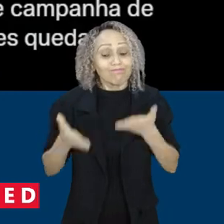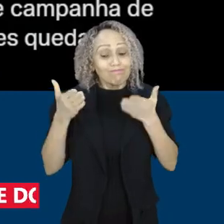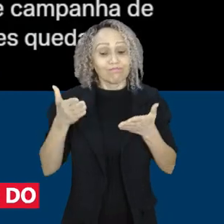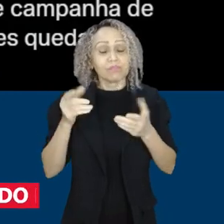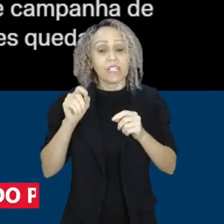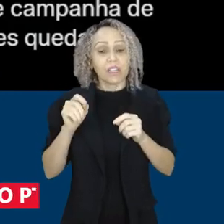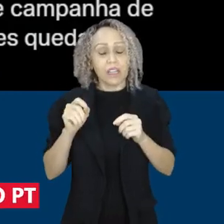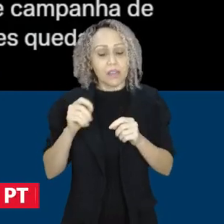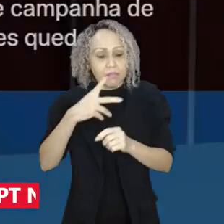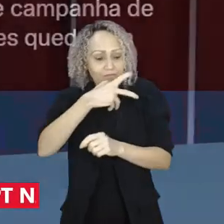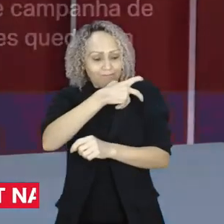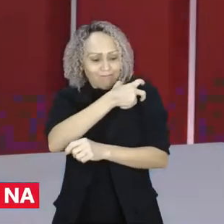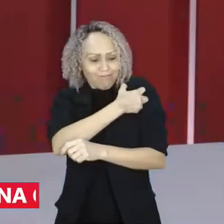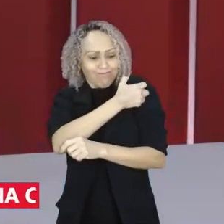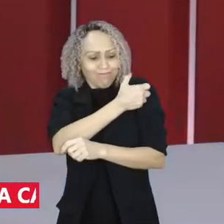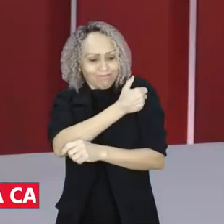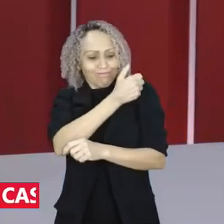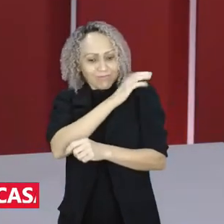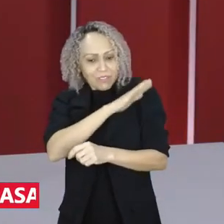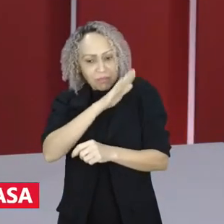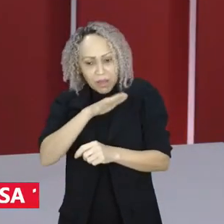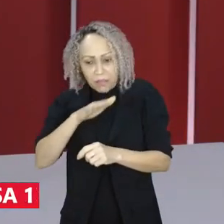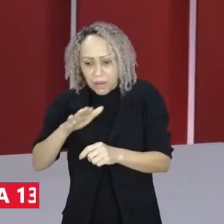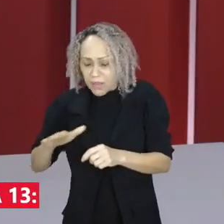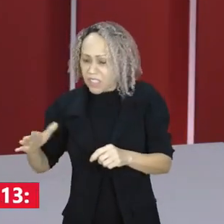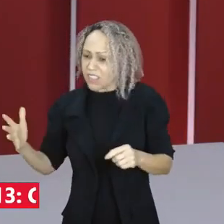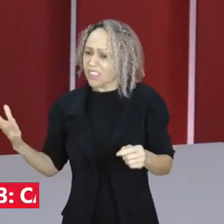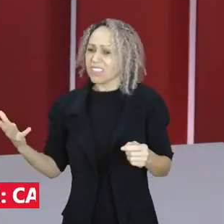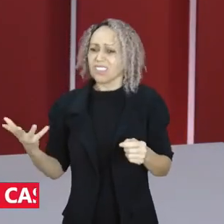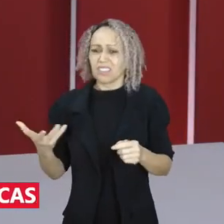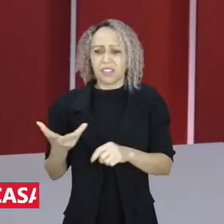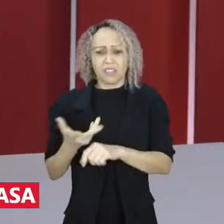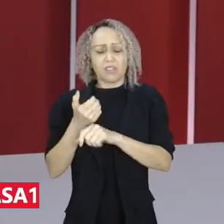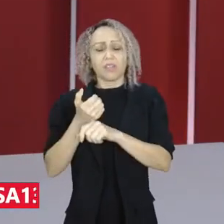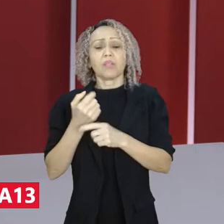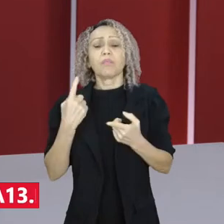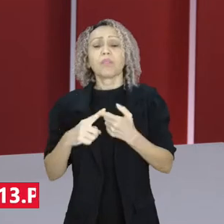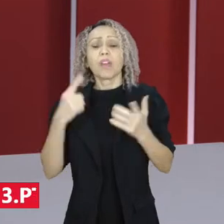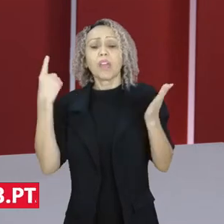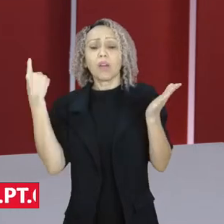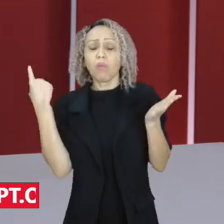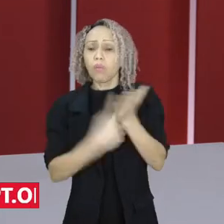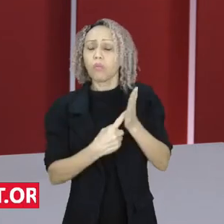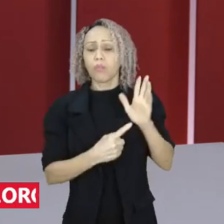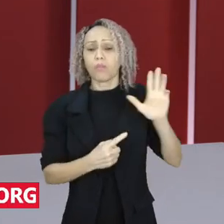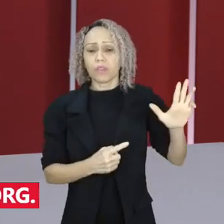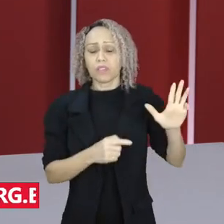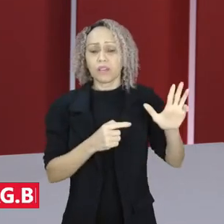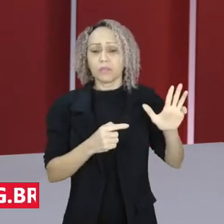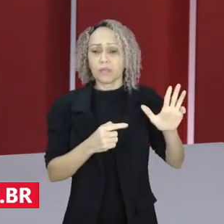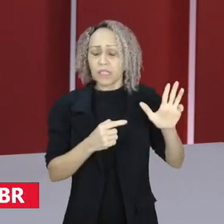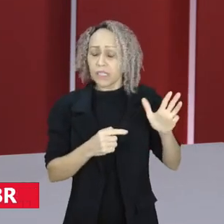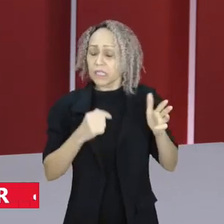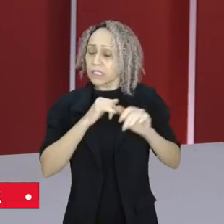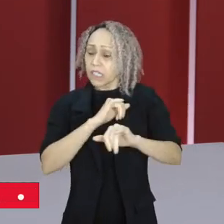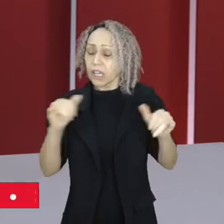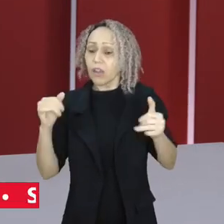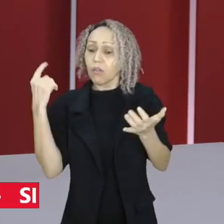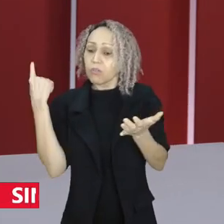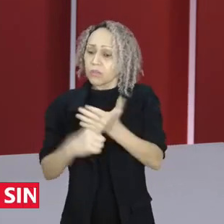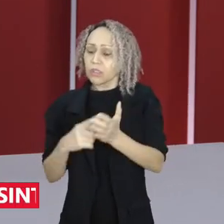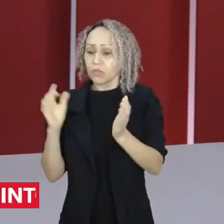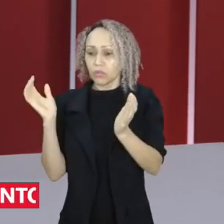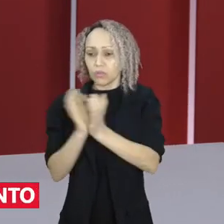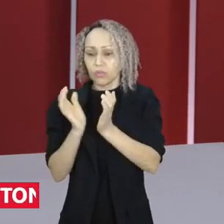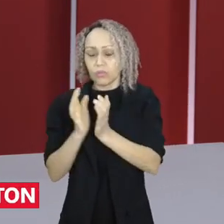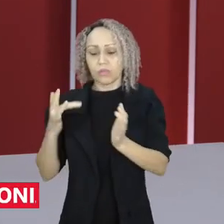isso é um compromisso do presidente Lula um compromisso de campanha um compromisso do GT da saúde a gente não vê a hora disso acontecer né da gente